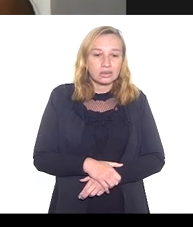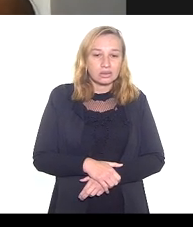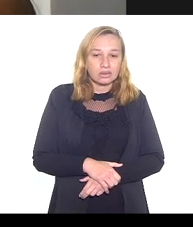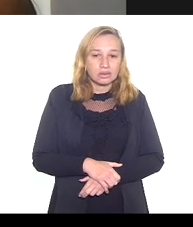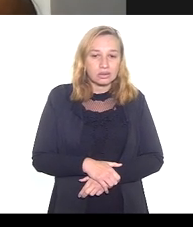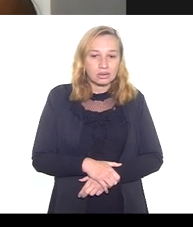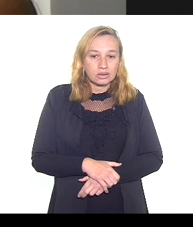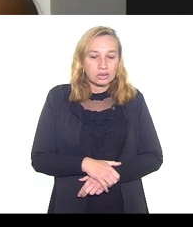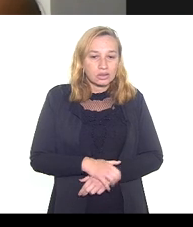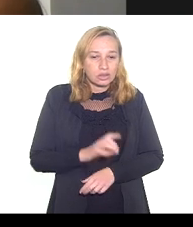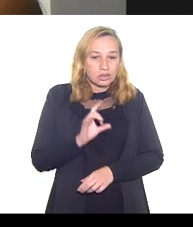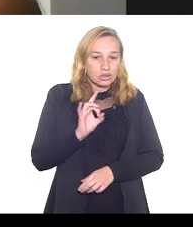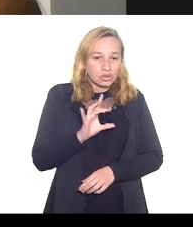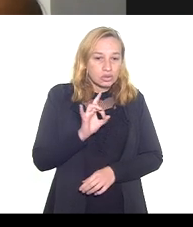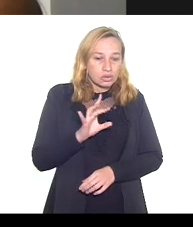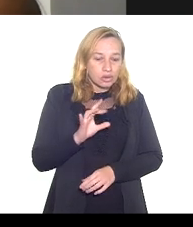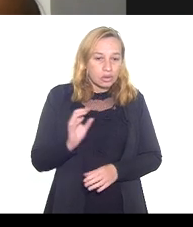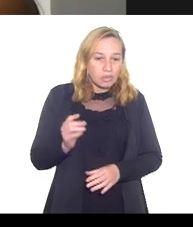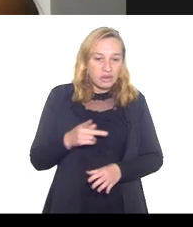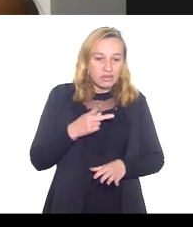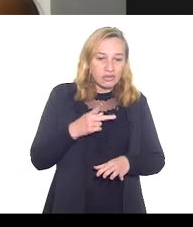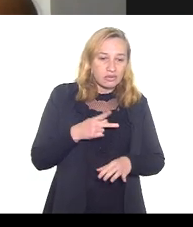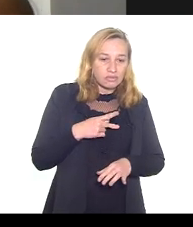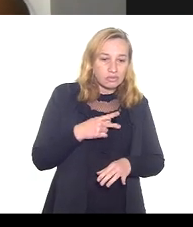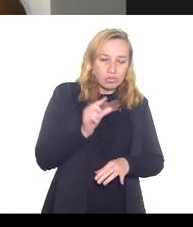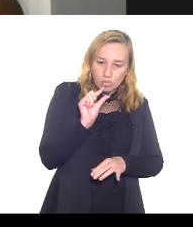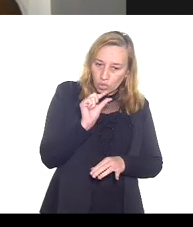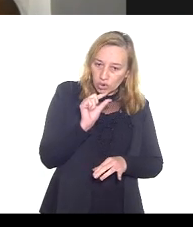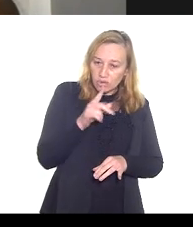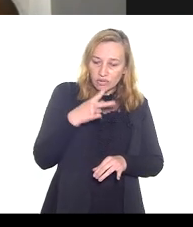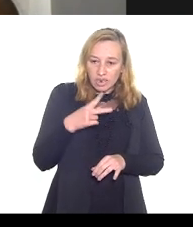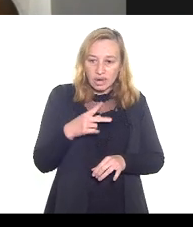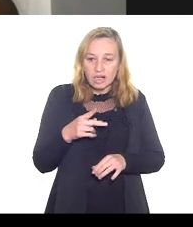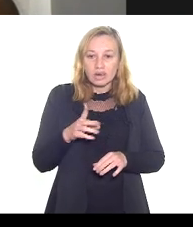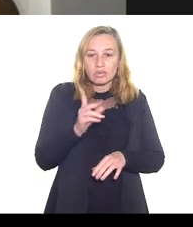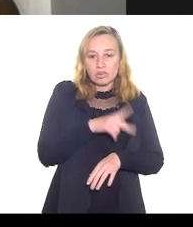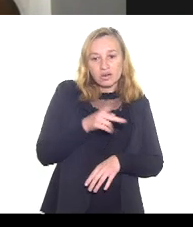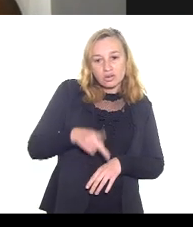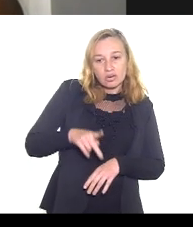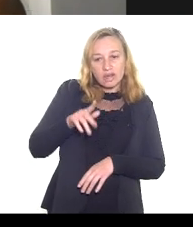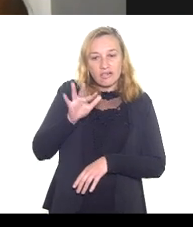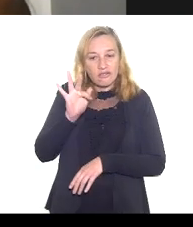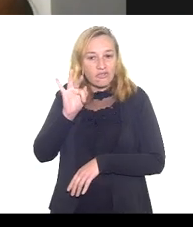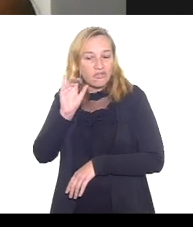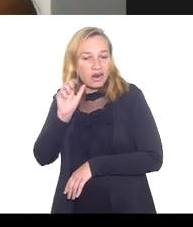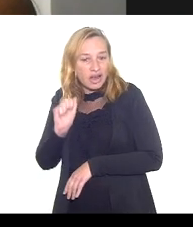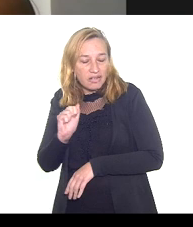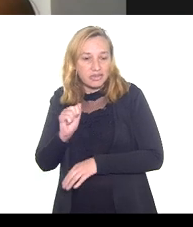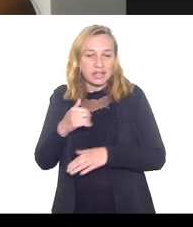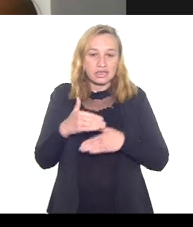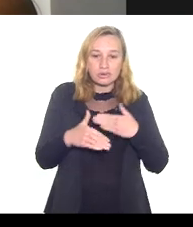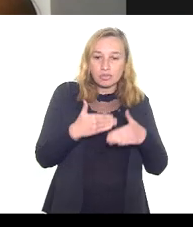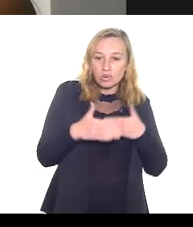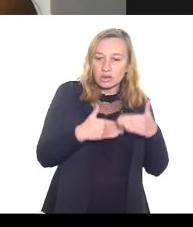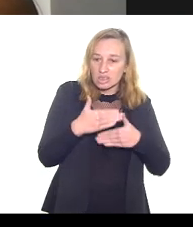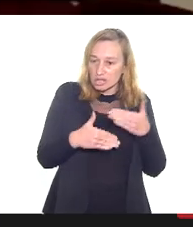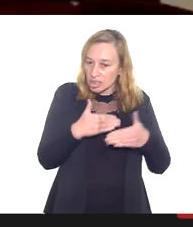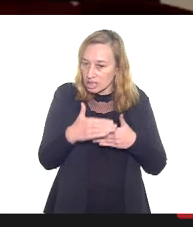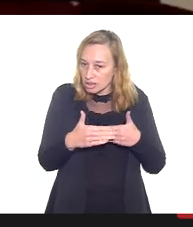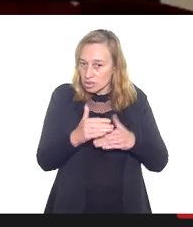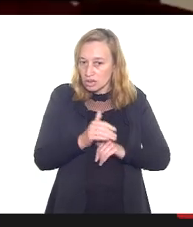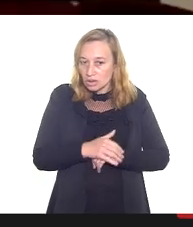componentes, participantes. Só complementando a fala da professora Flávia, né? Esse processo, como ela disse,